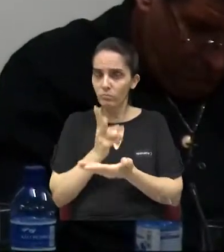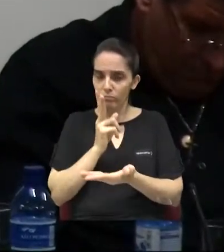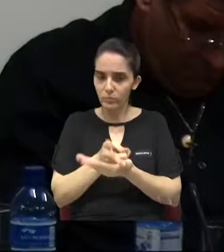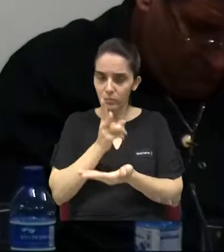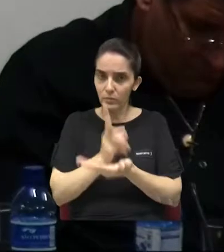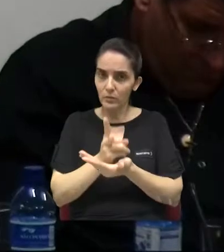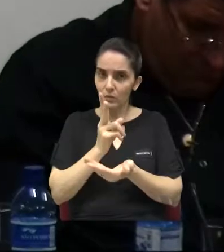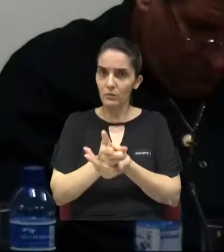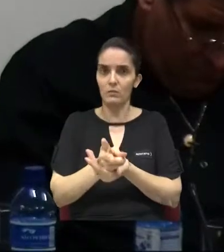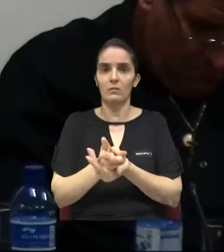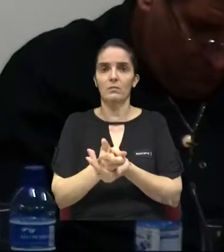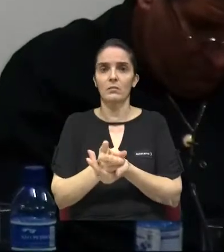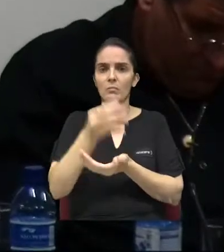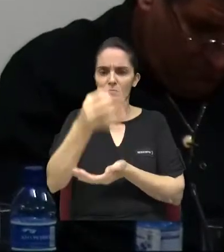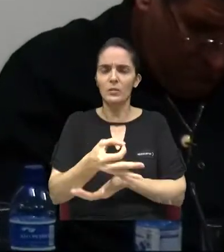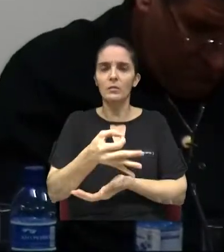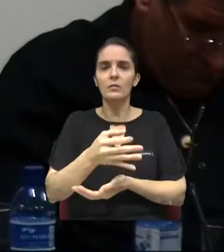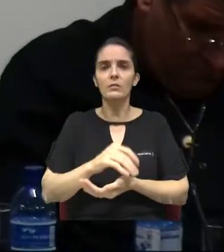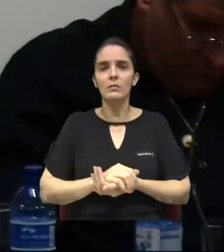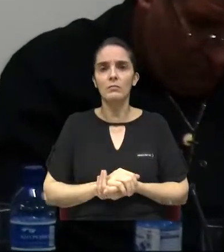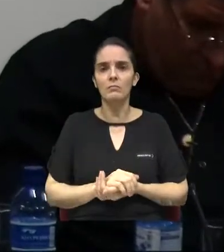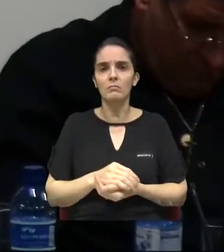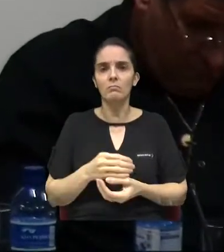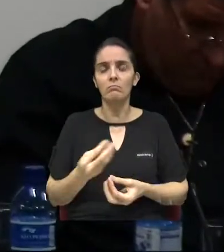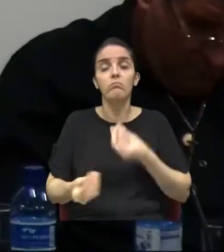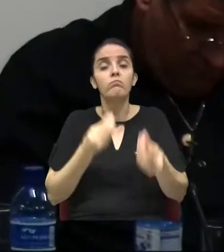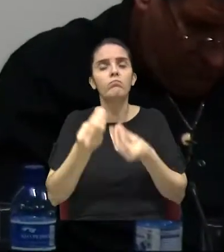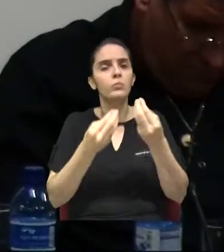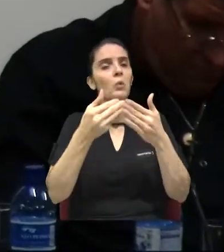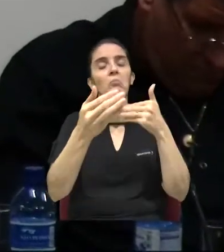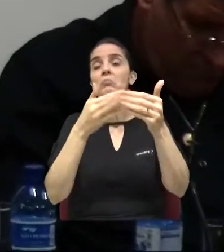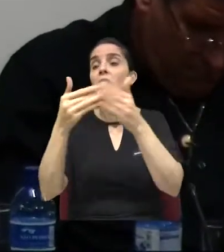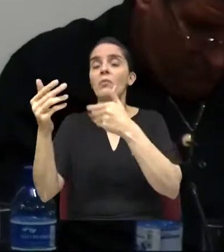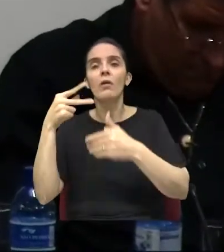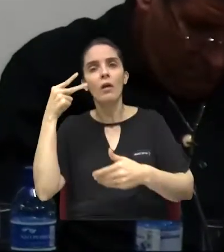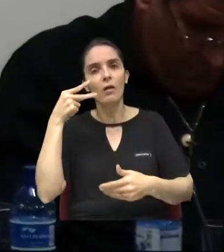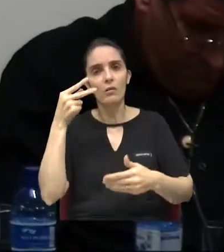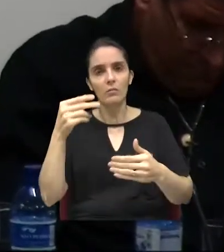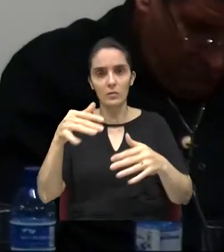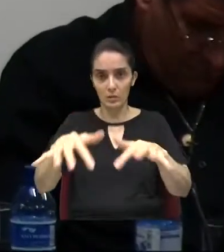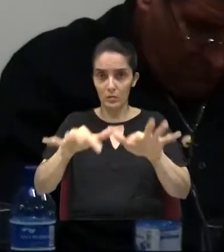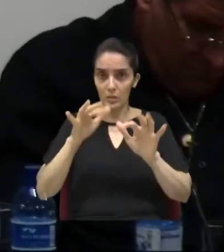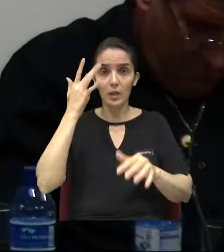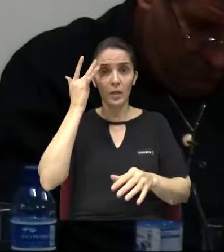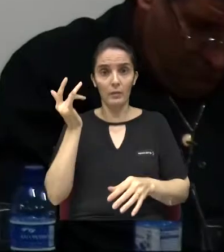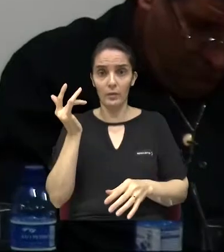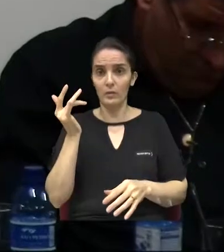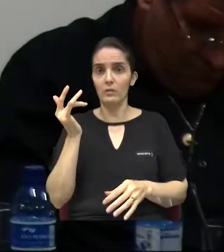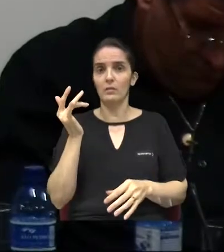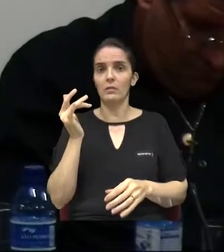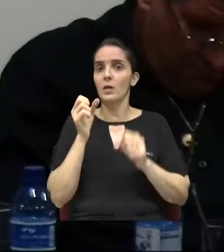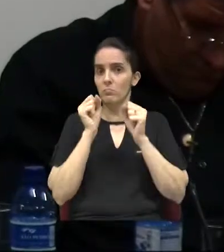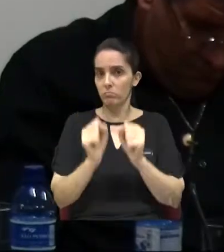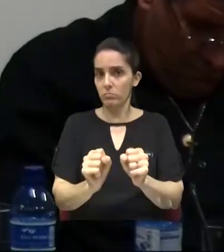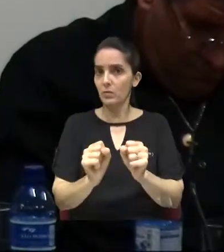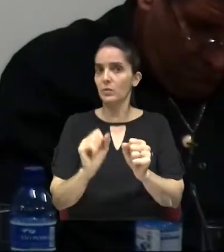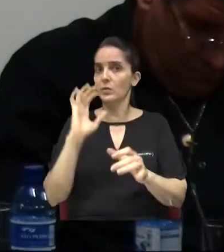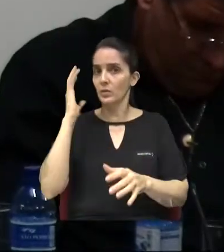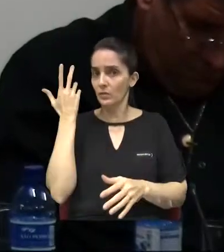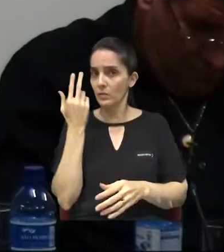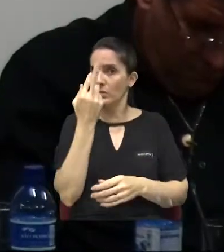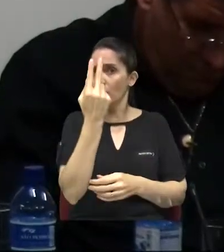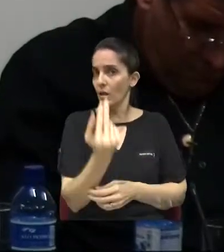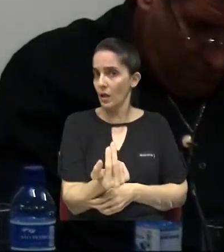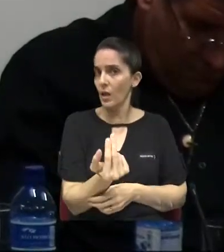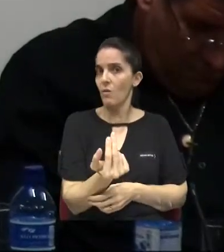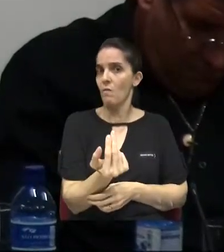casa democraticamente, como qualquer vereador aqui, que amanhã depois pode ser também um pedido